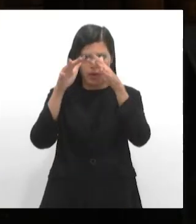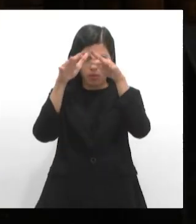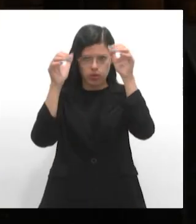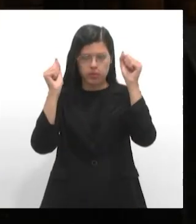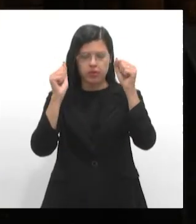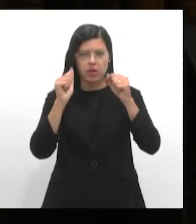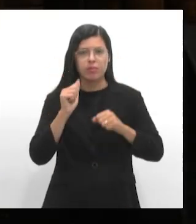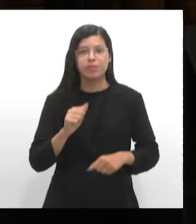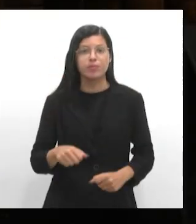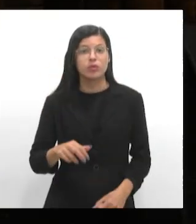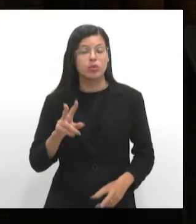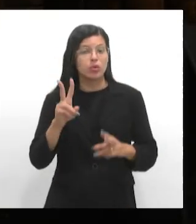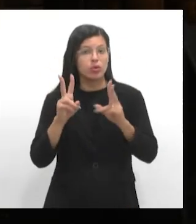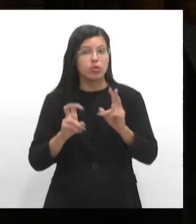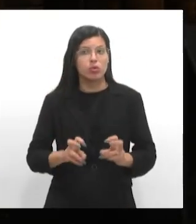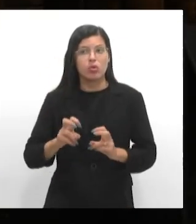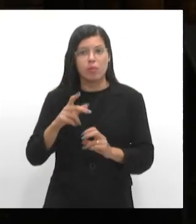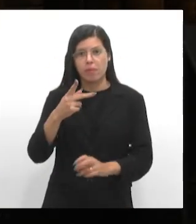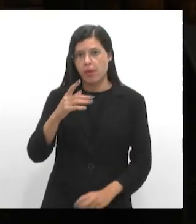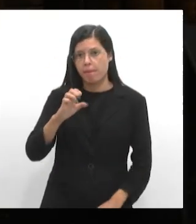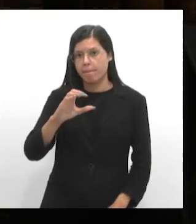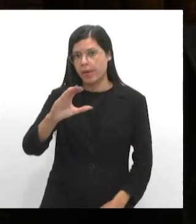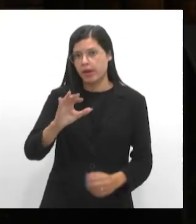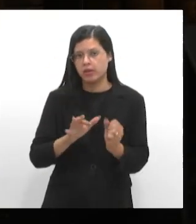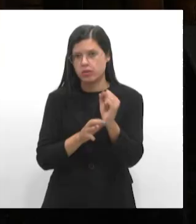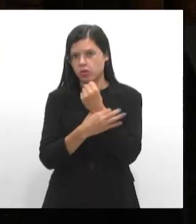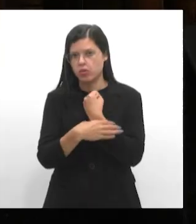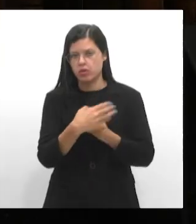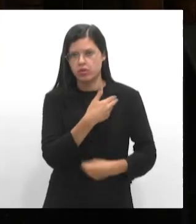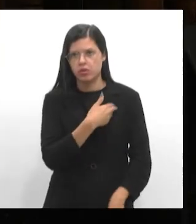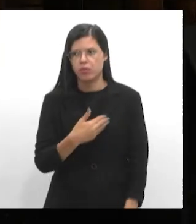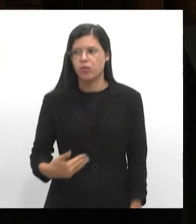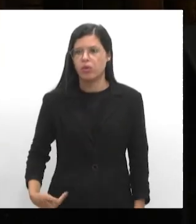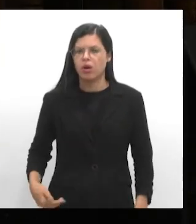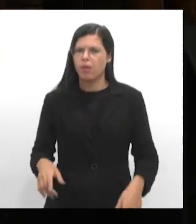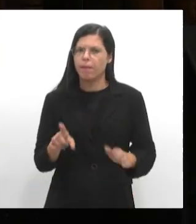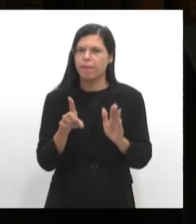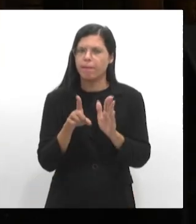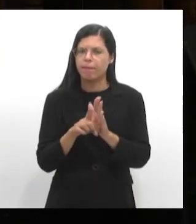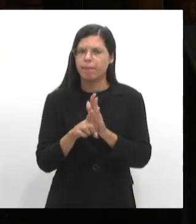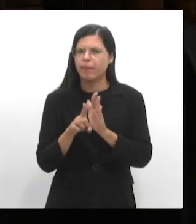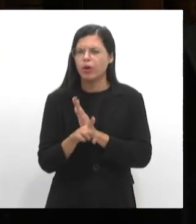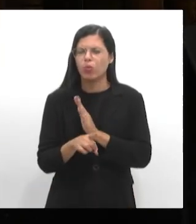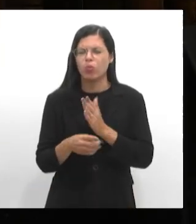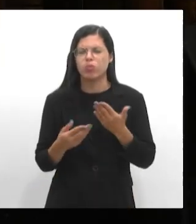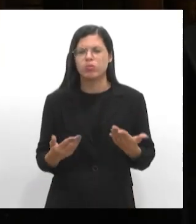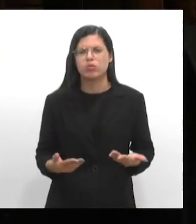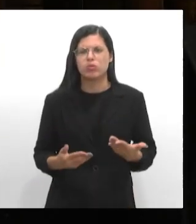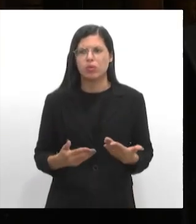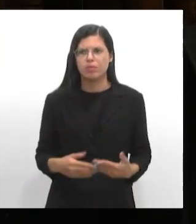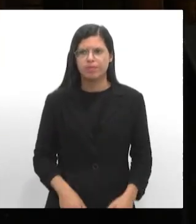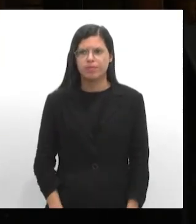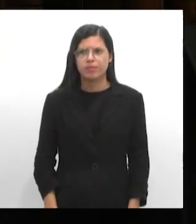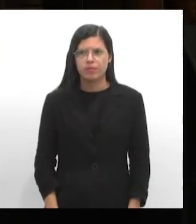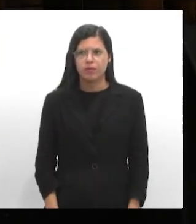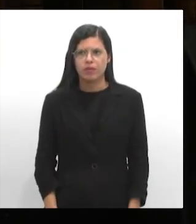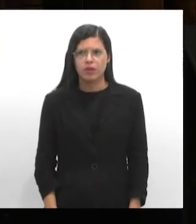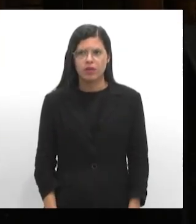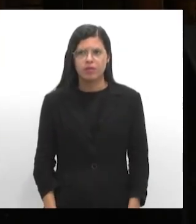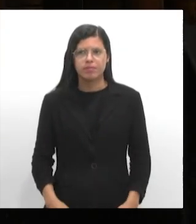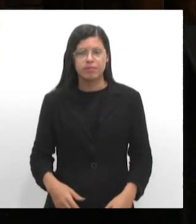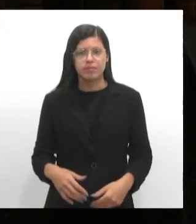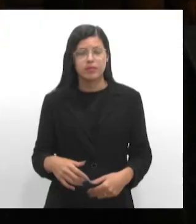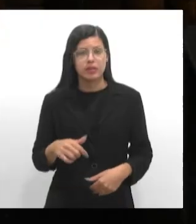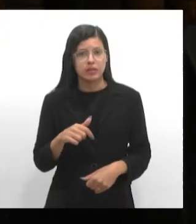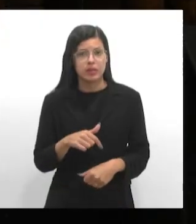respeito da PEC da segurança pública. Aí eu me pergunto, nesse clima, quando é que vai ser